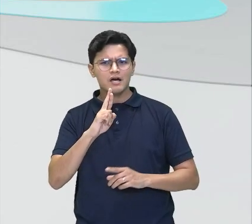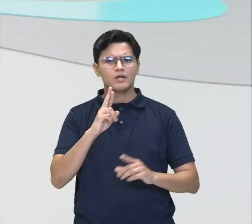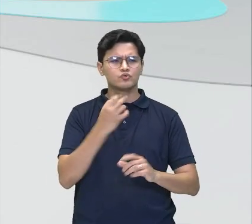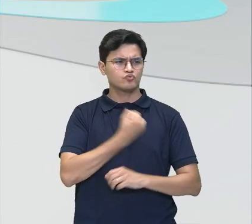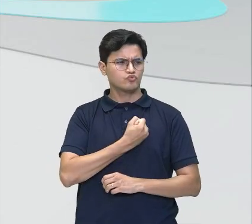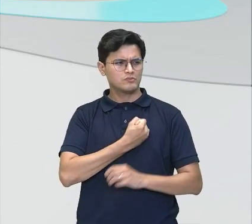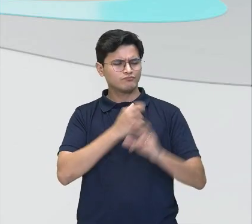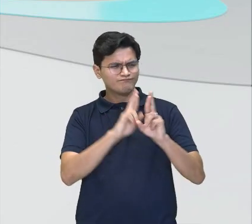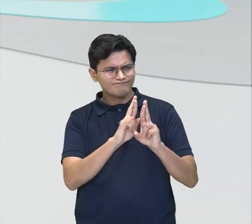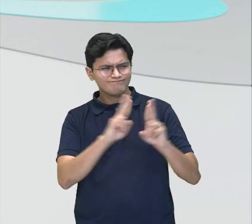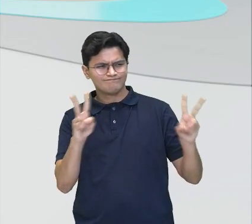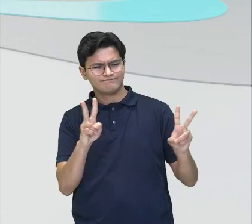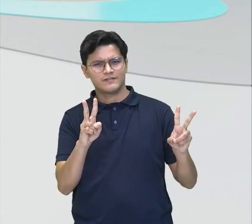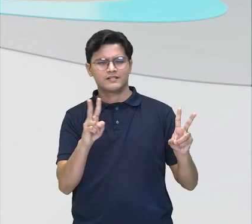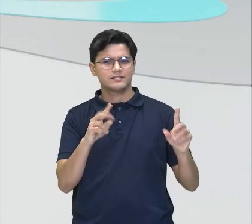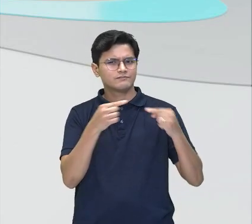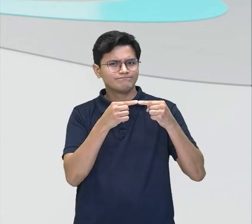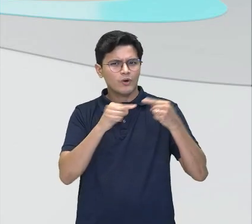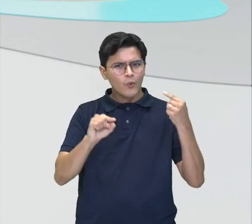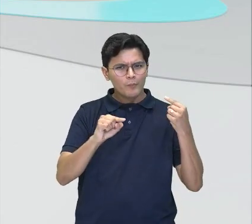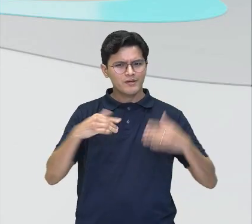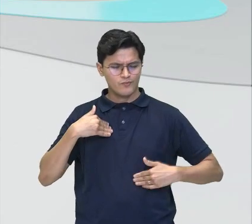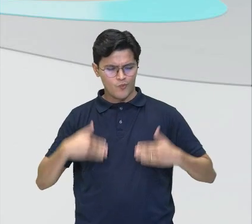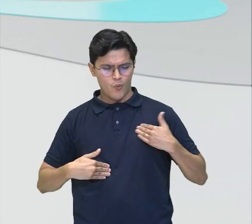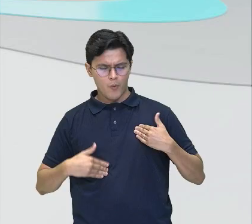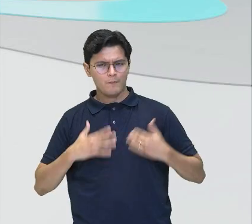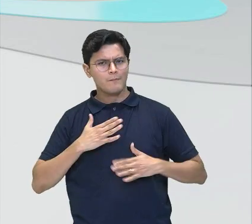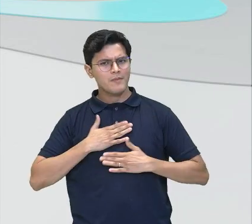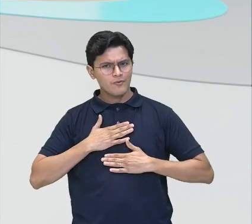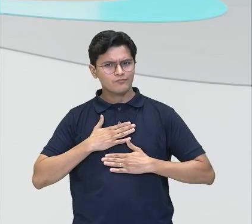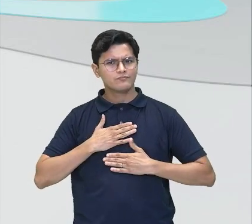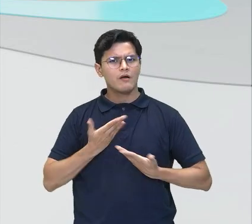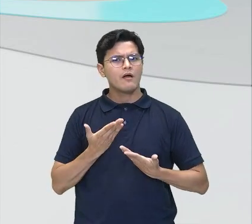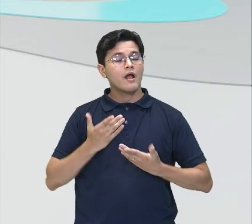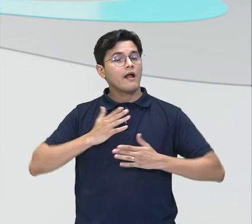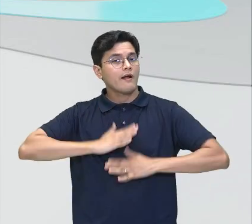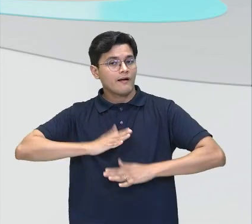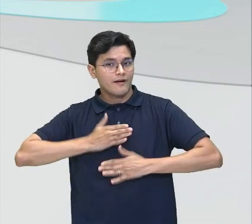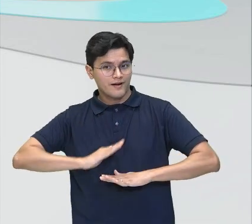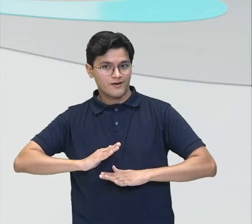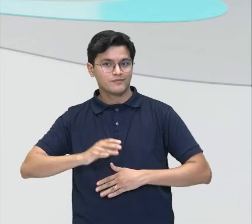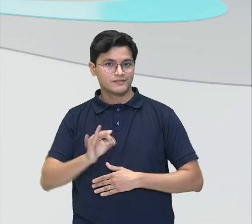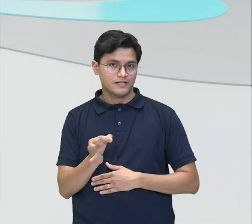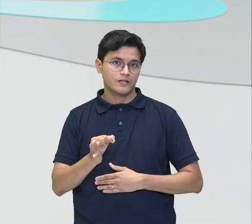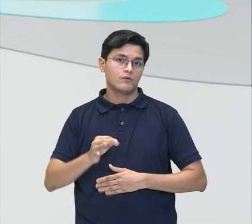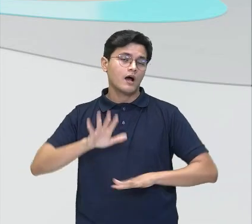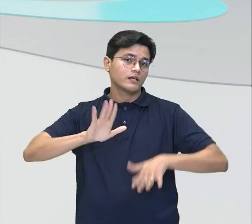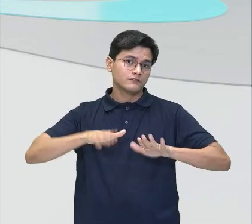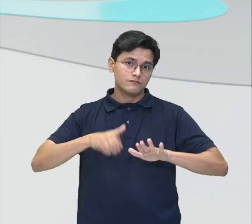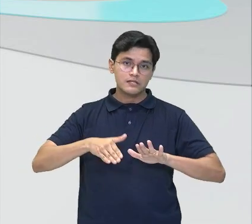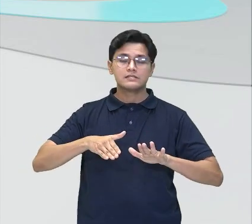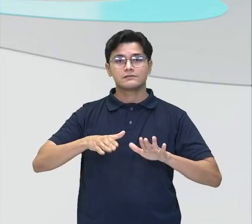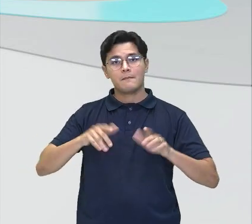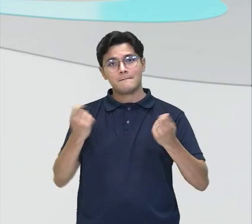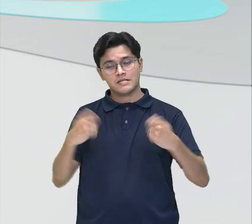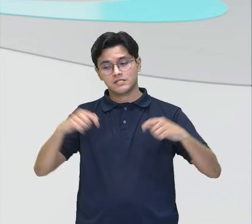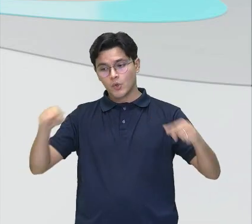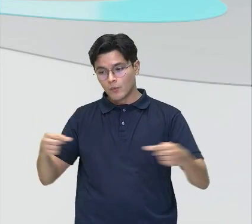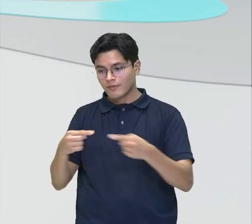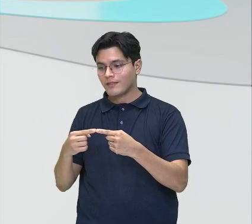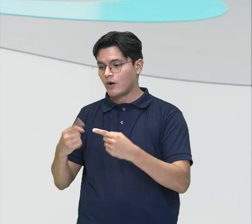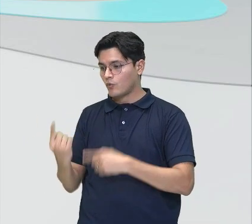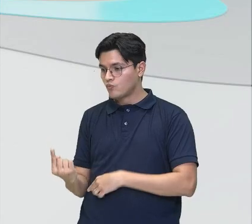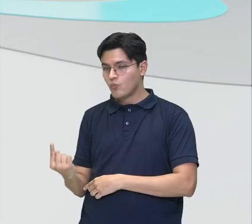dois, na verdade, eles estão apresentando ali que estão acima do peso. Porém, um tem 5 e outra tem